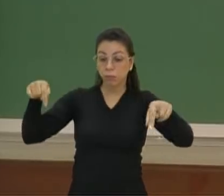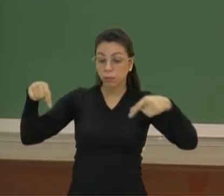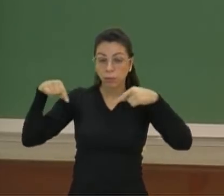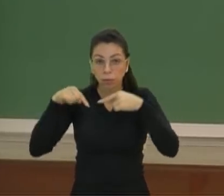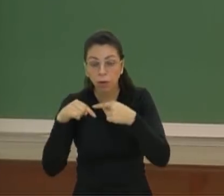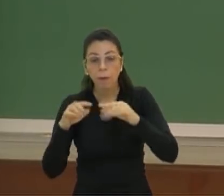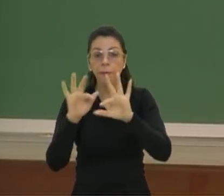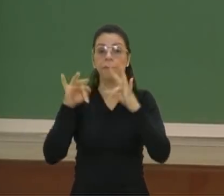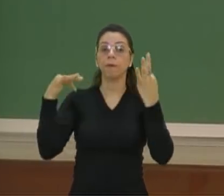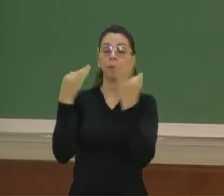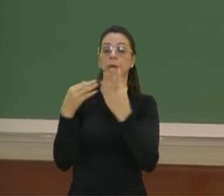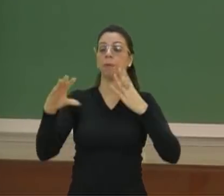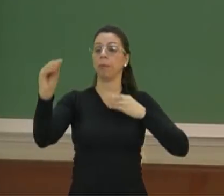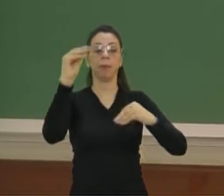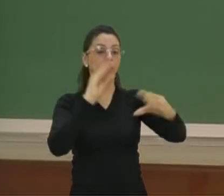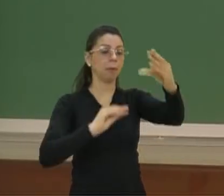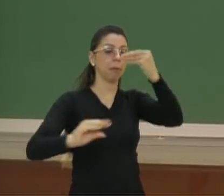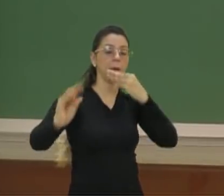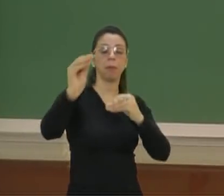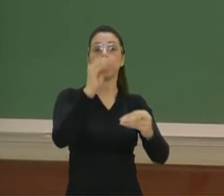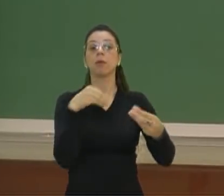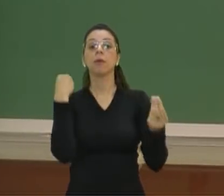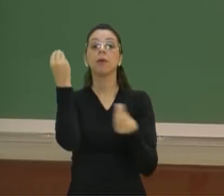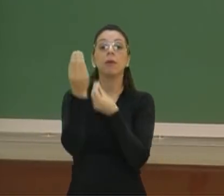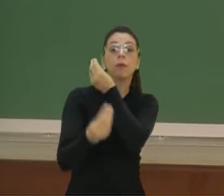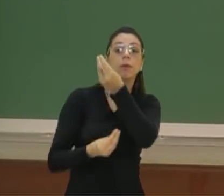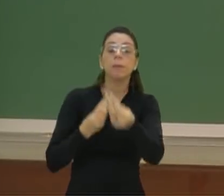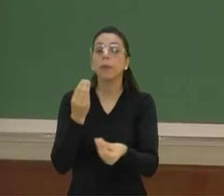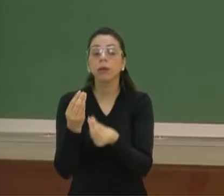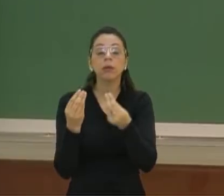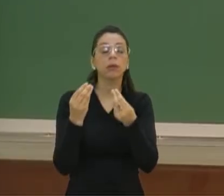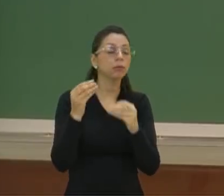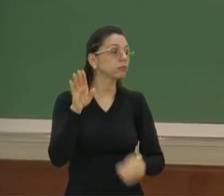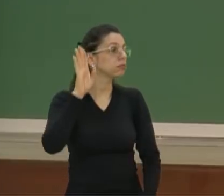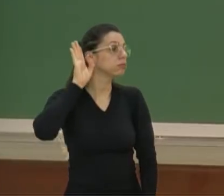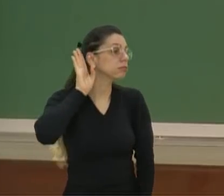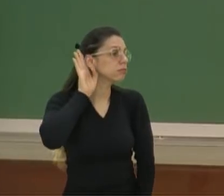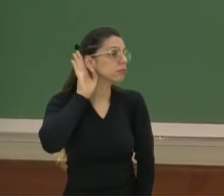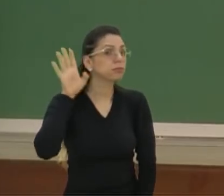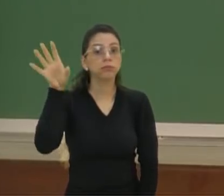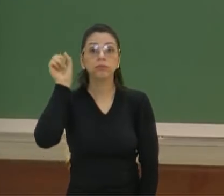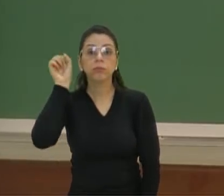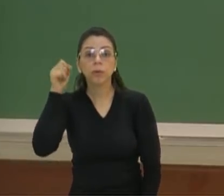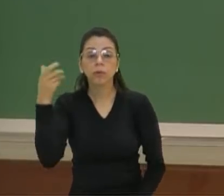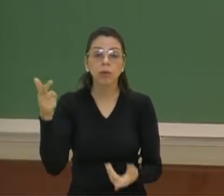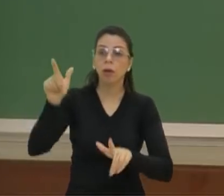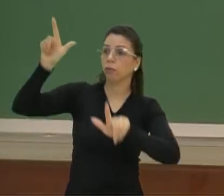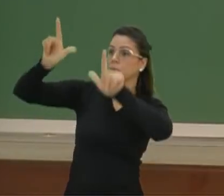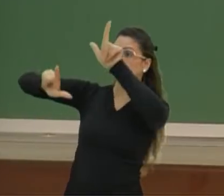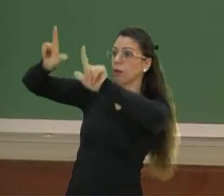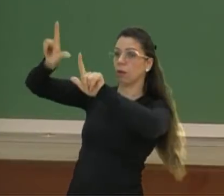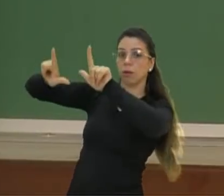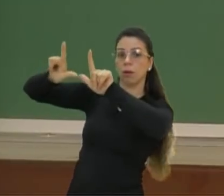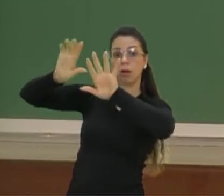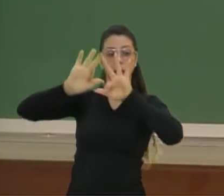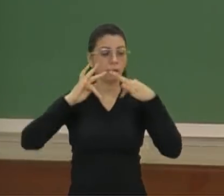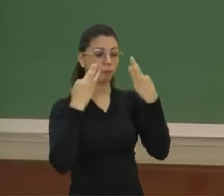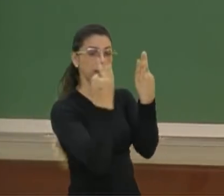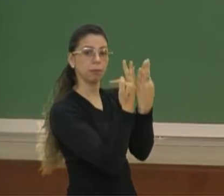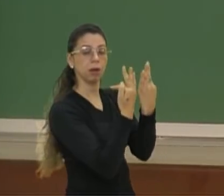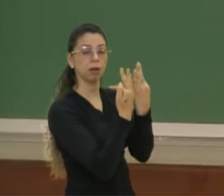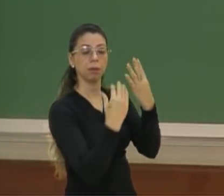está toda a família batendo papo. Como que você vai disputar para ouvir a televisão